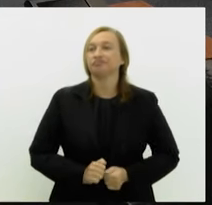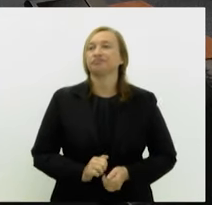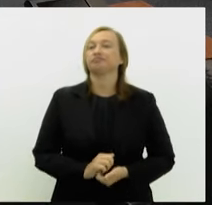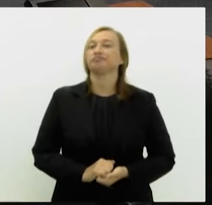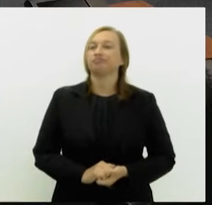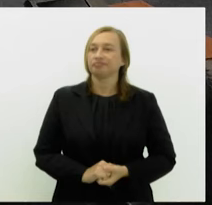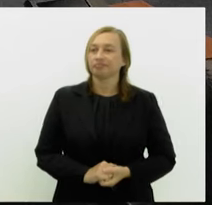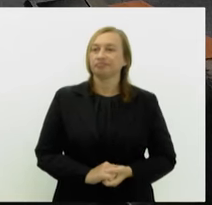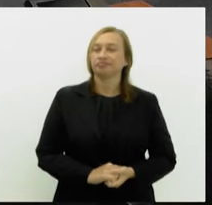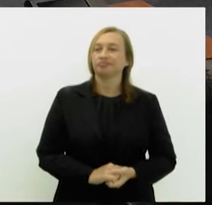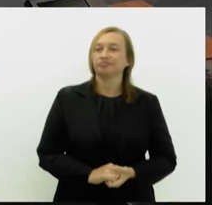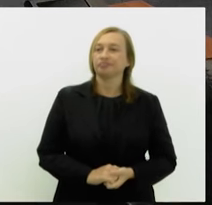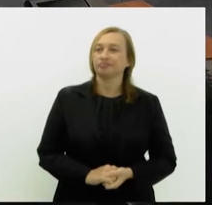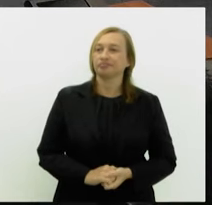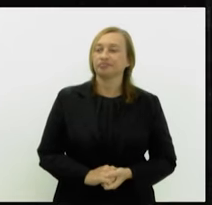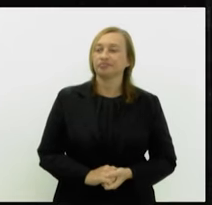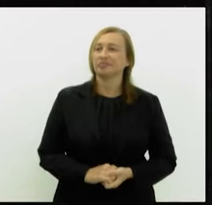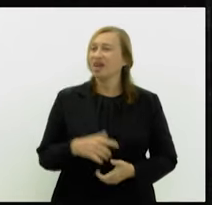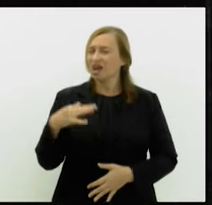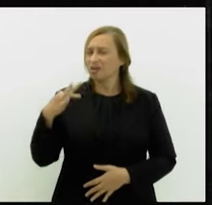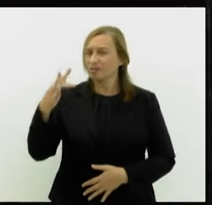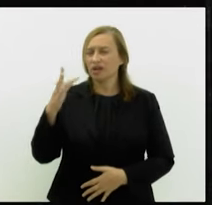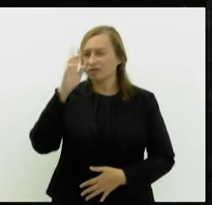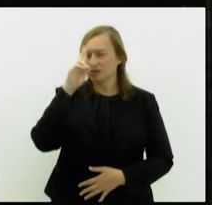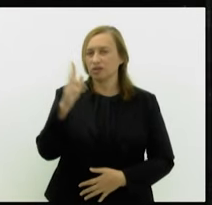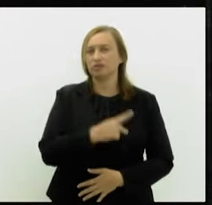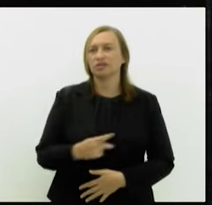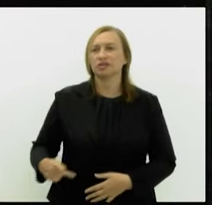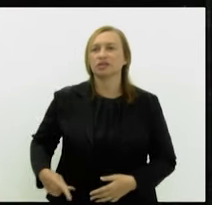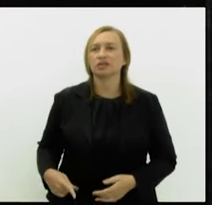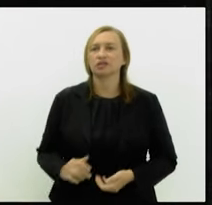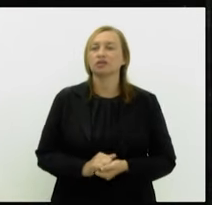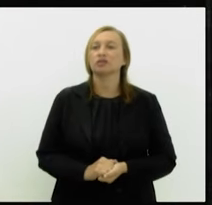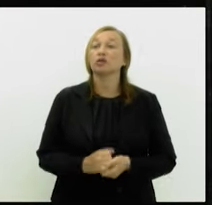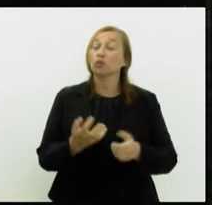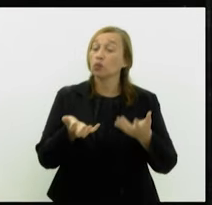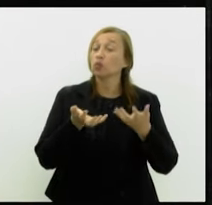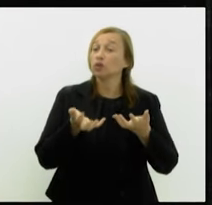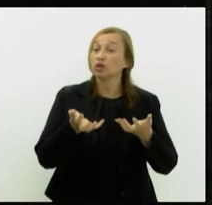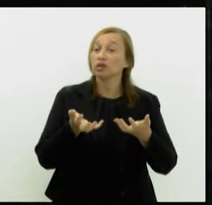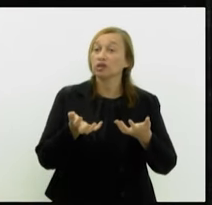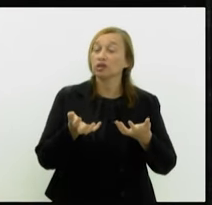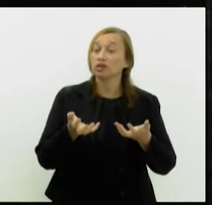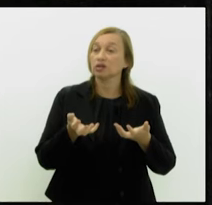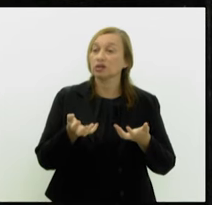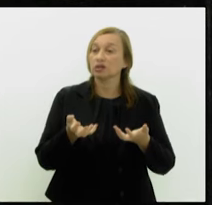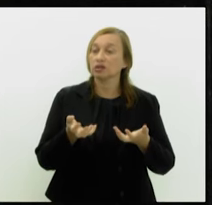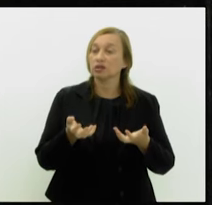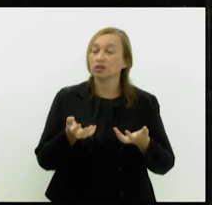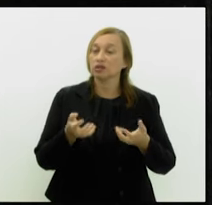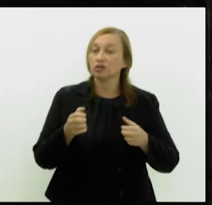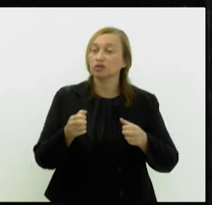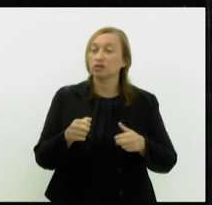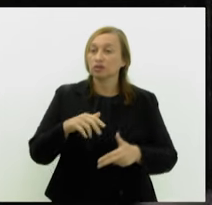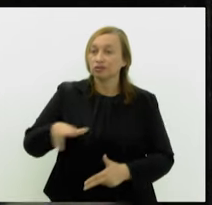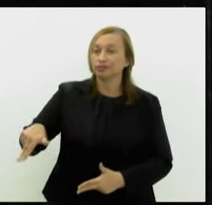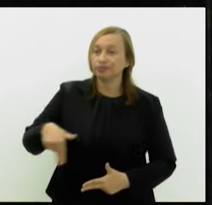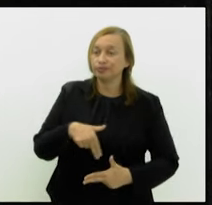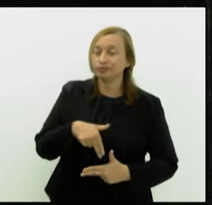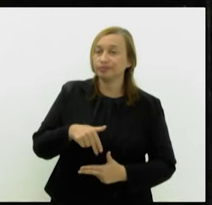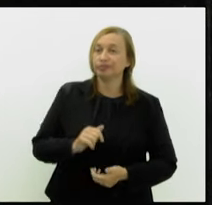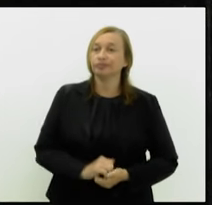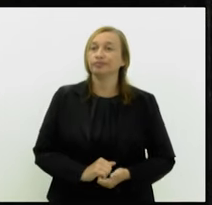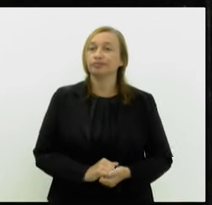Alô, foi. Será muito mais breve, senhora presidenta, que eu queria que usar o espaço da tribuna para